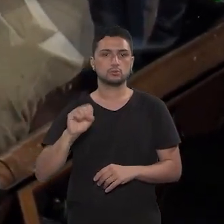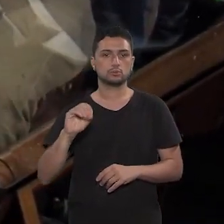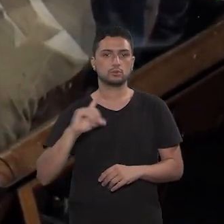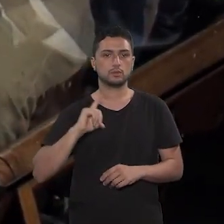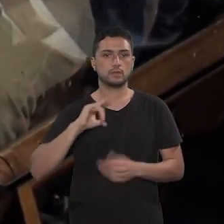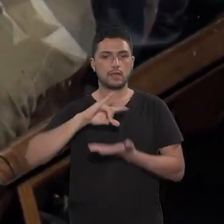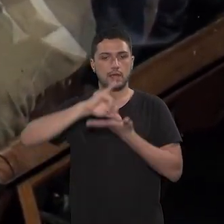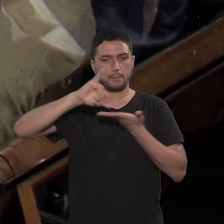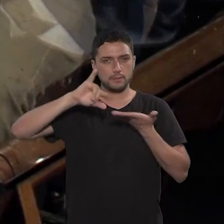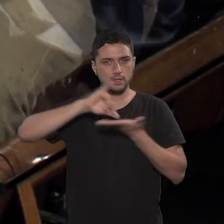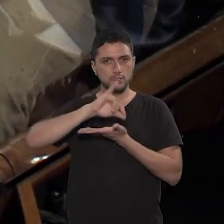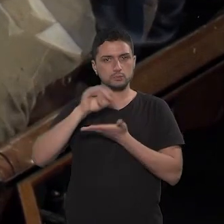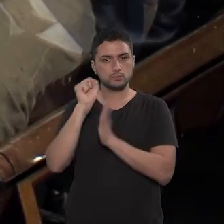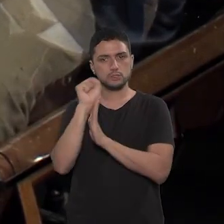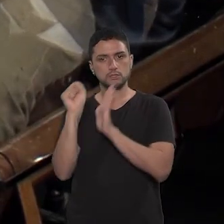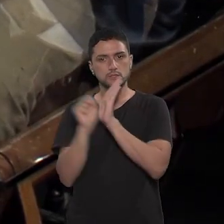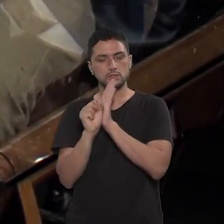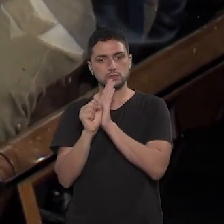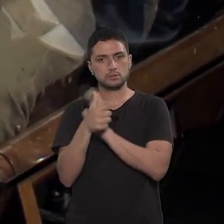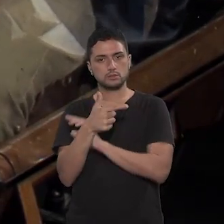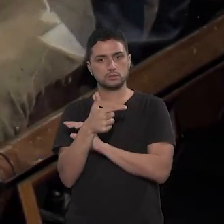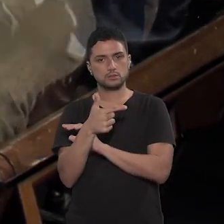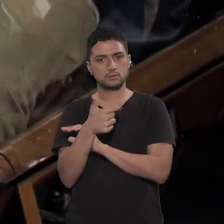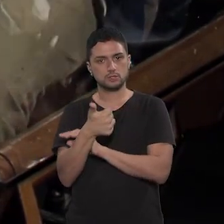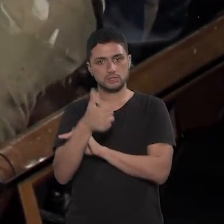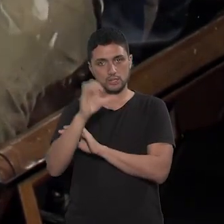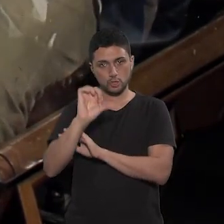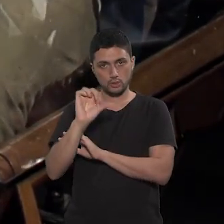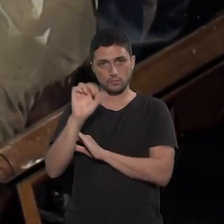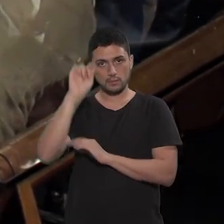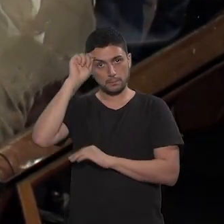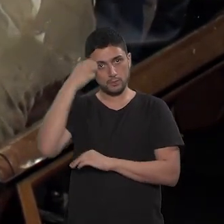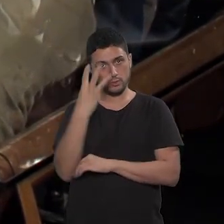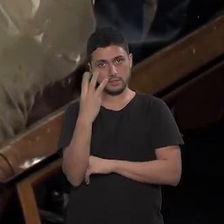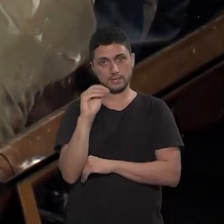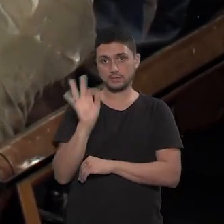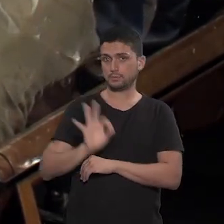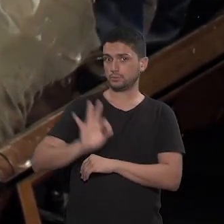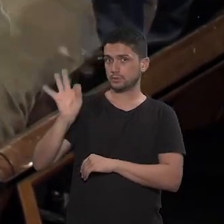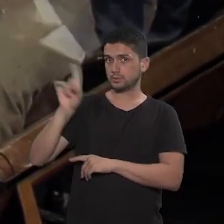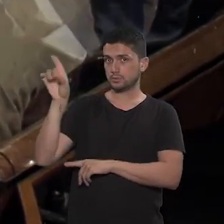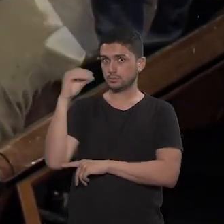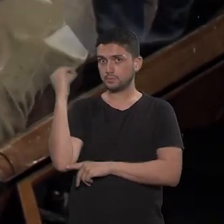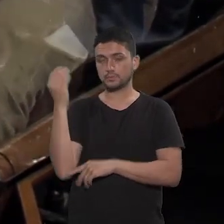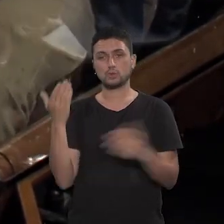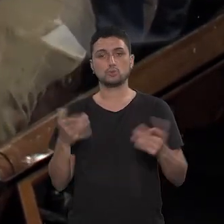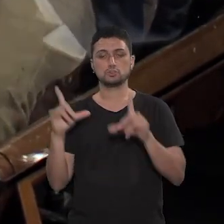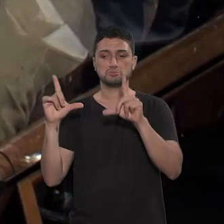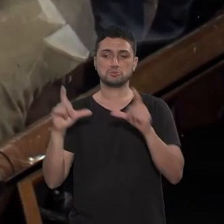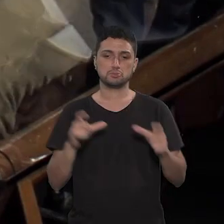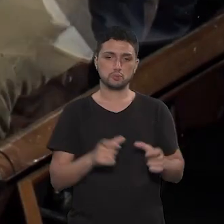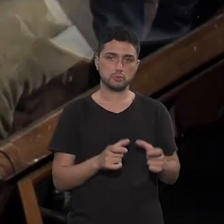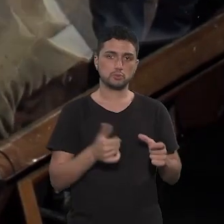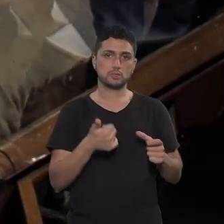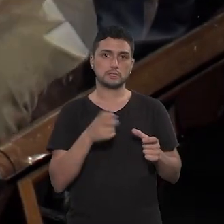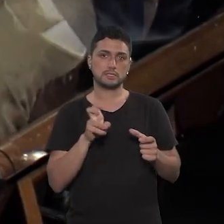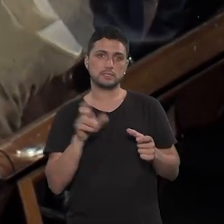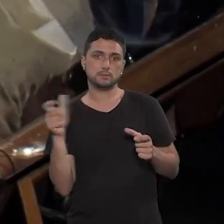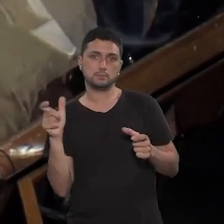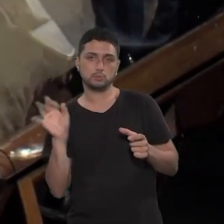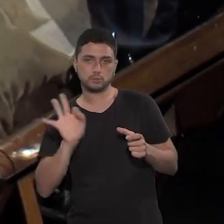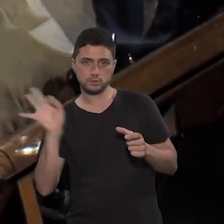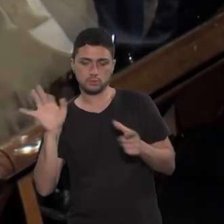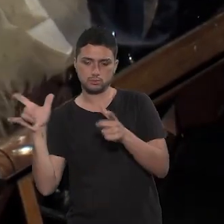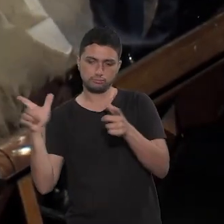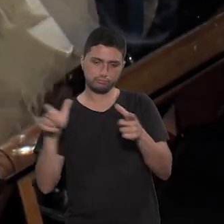Meridional, no início do século XIX, os negros eram 30% da população do Rio Grande do Sul, diferente de 15%